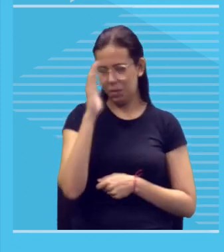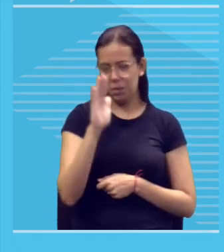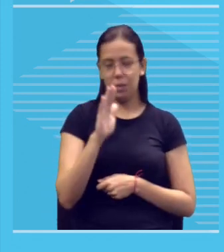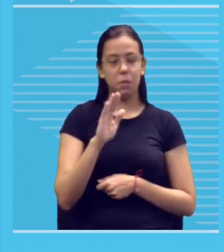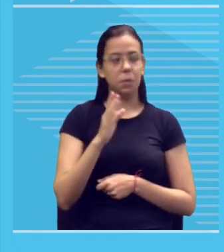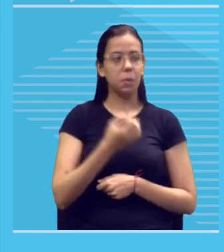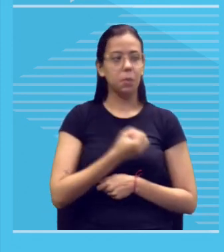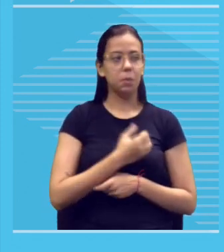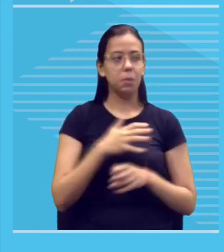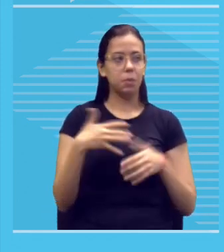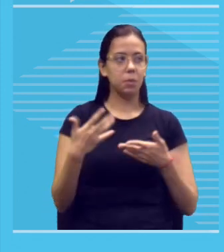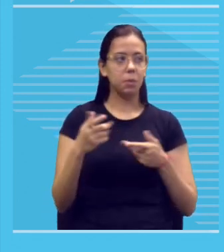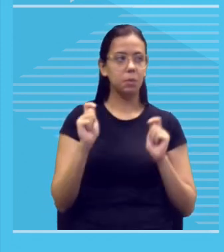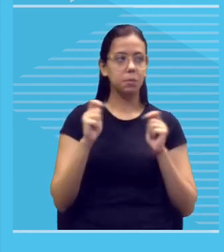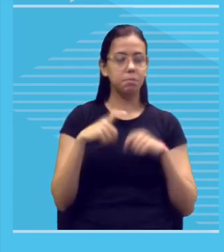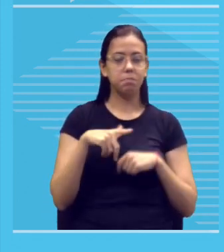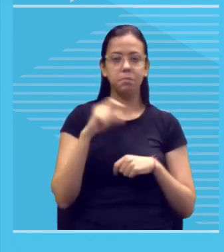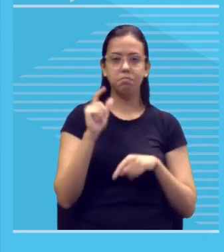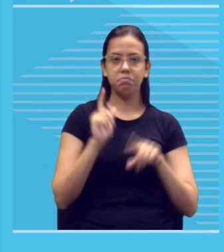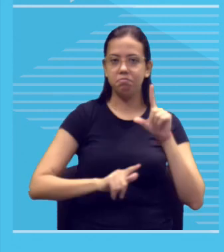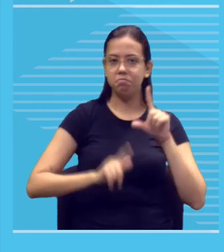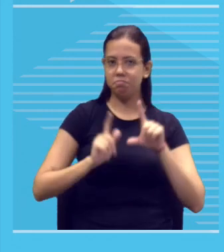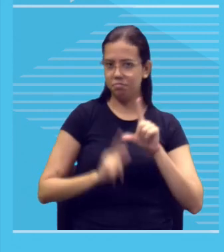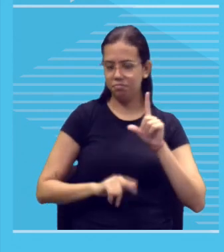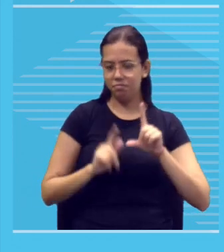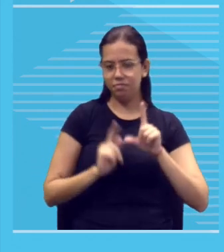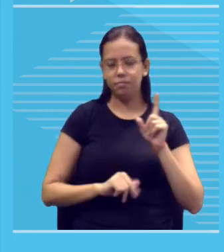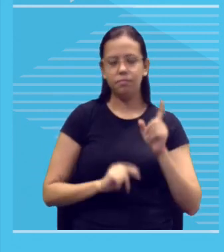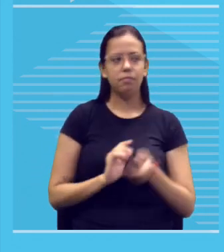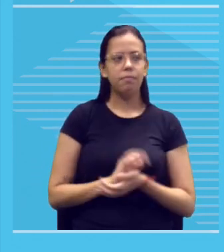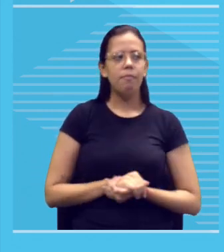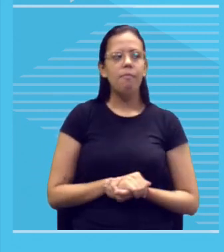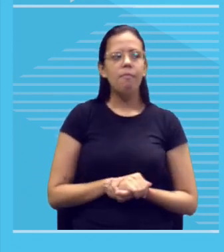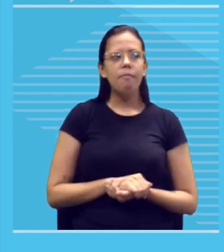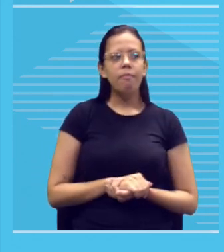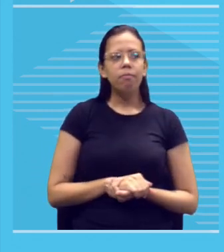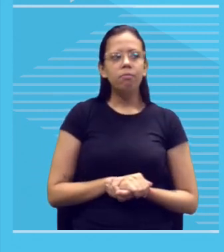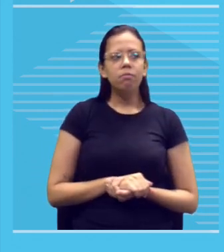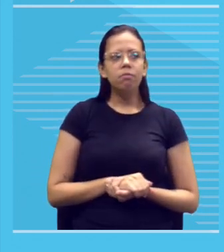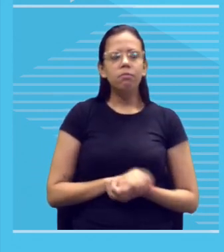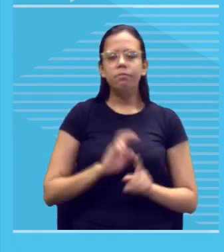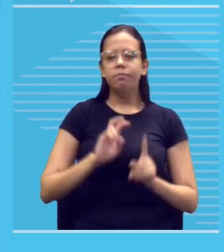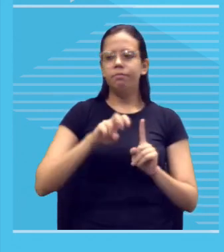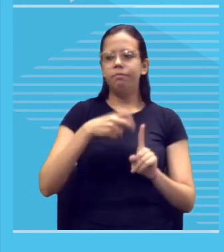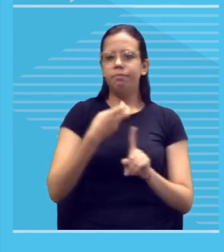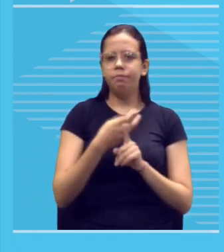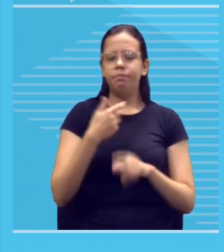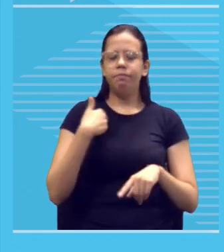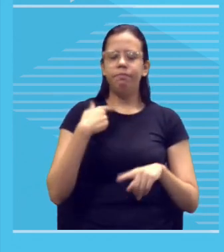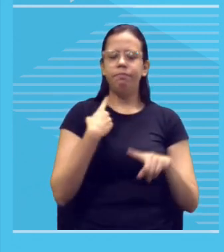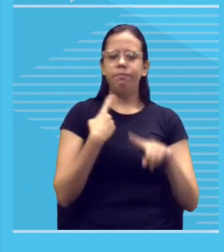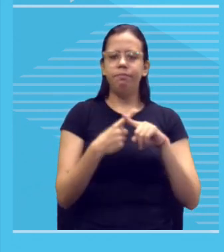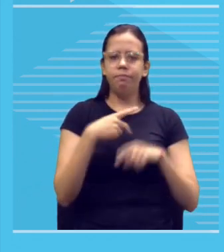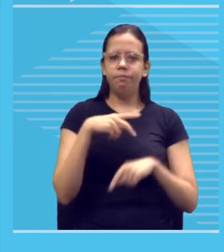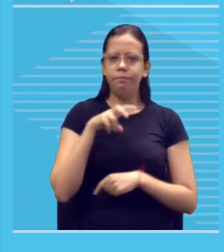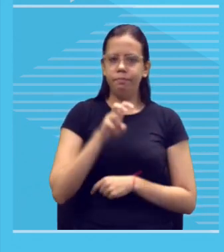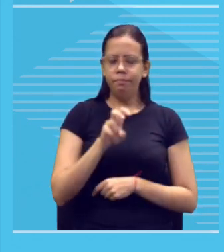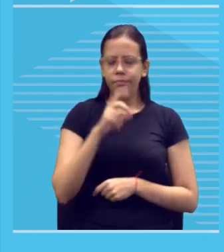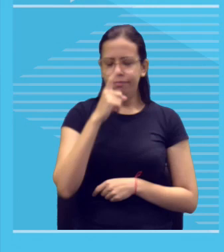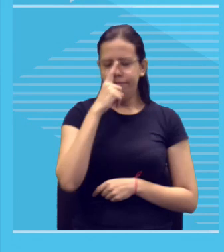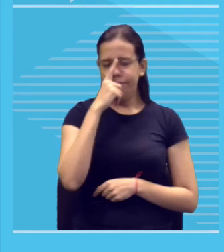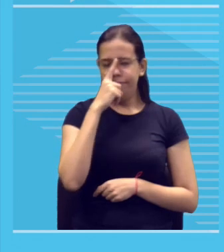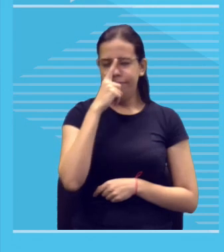esse Você escolhe uma letra né e o quíntuplo vou multiplicar por 5